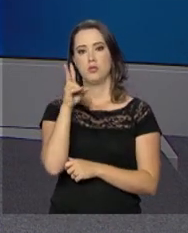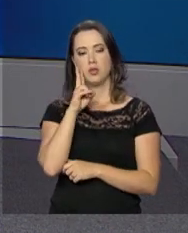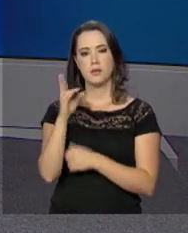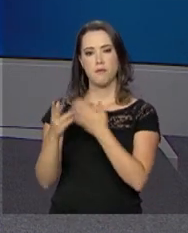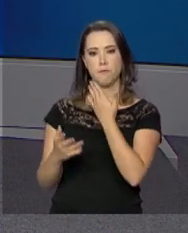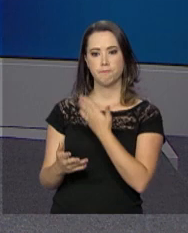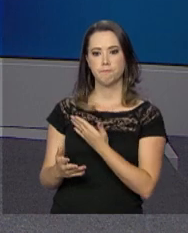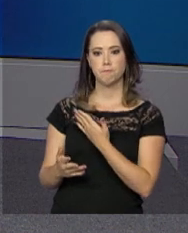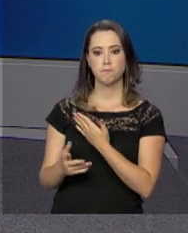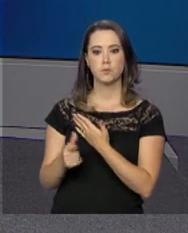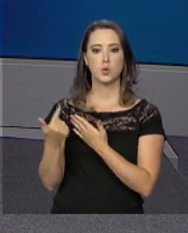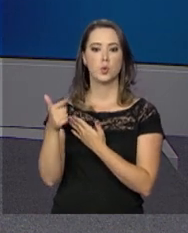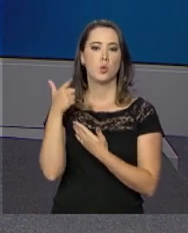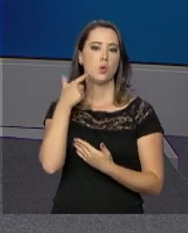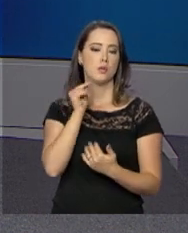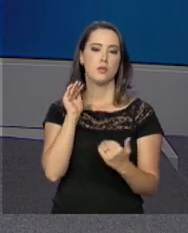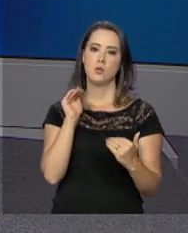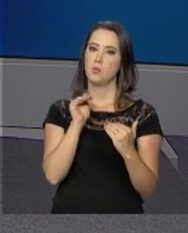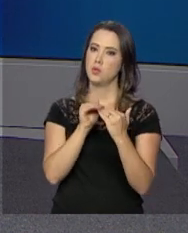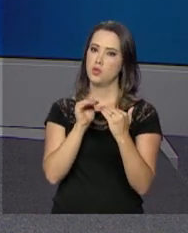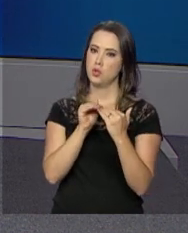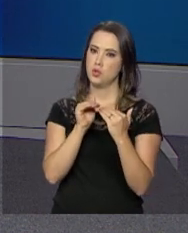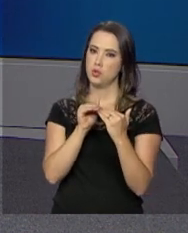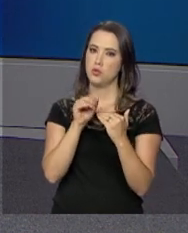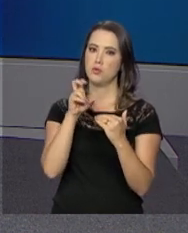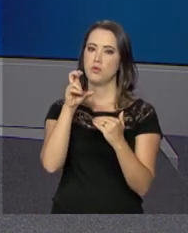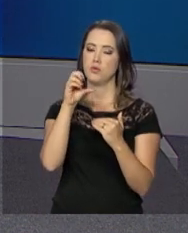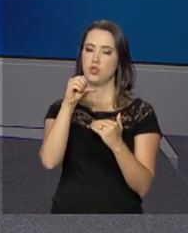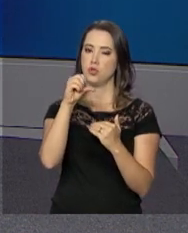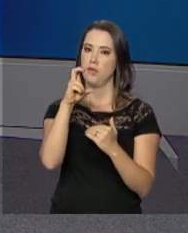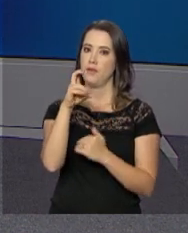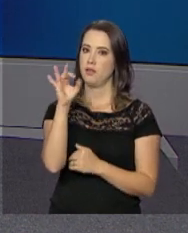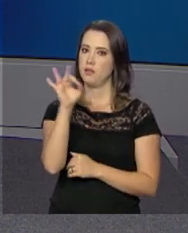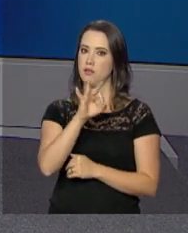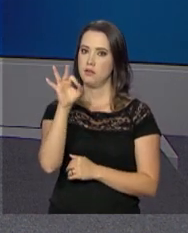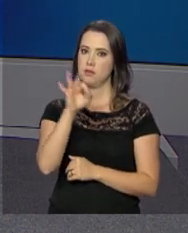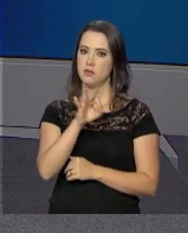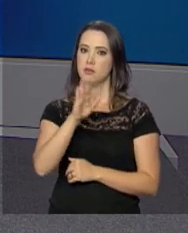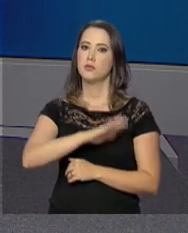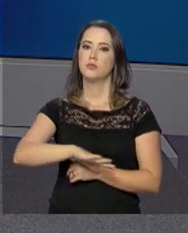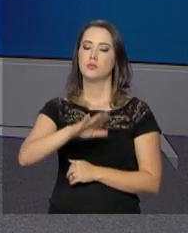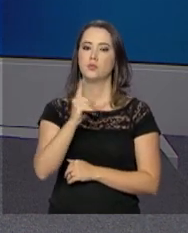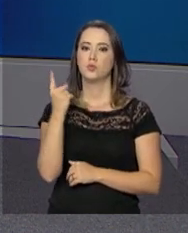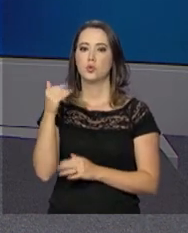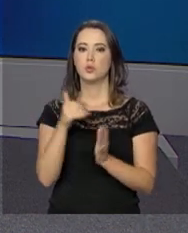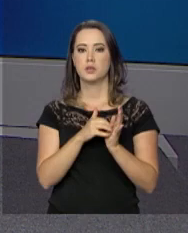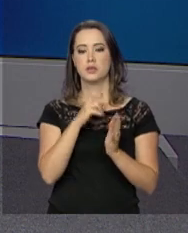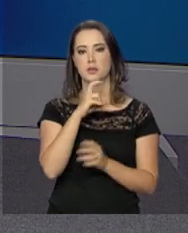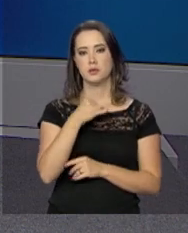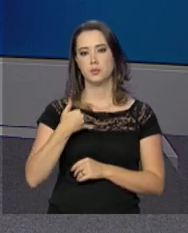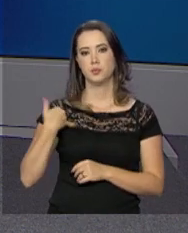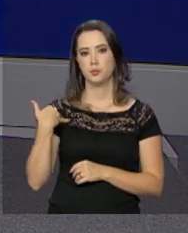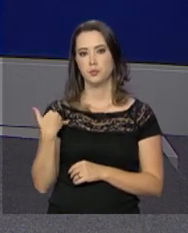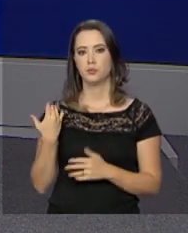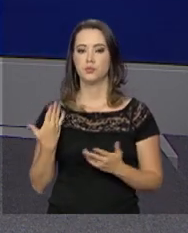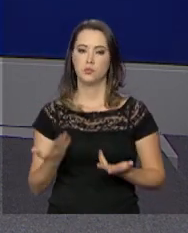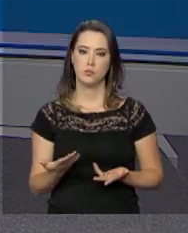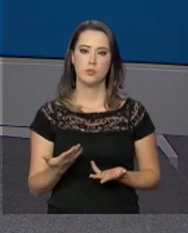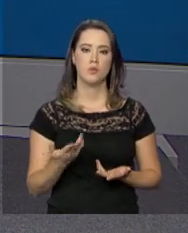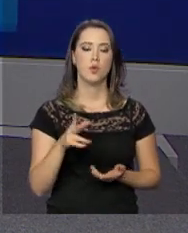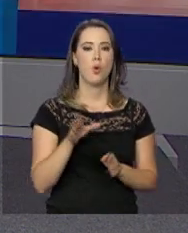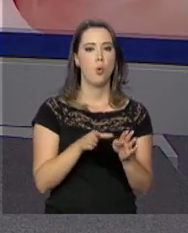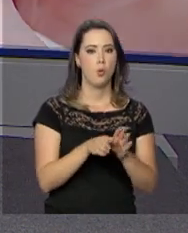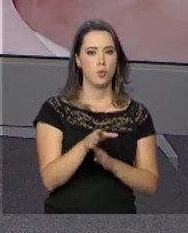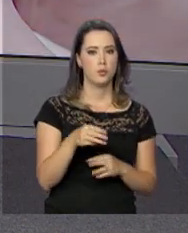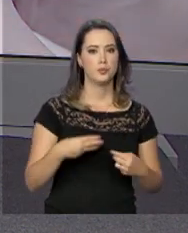aqui no mapa, não alcançaram ainda a imunização de 95% das crianças de 1 a 5 anos. A orientação